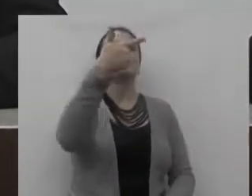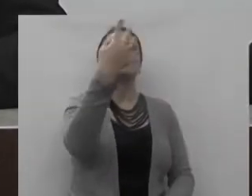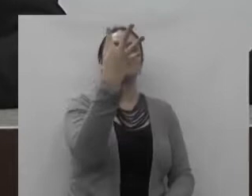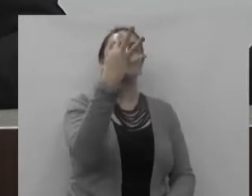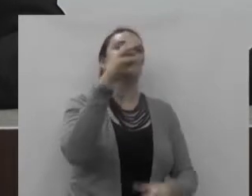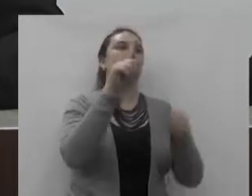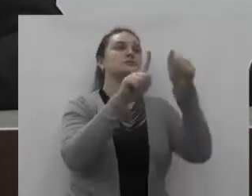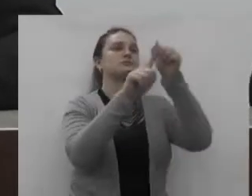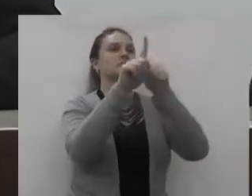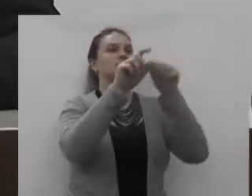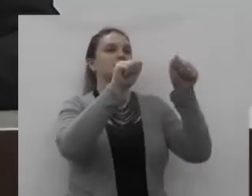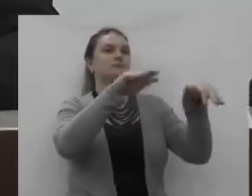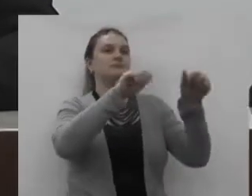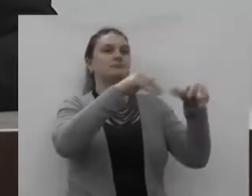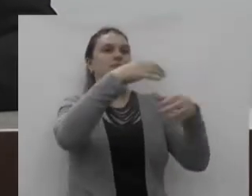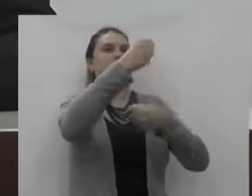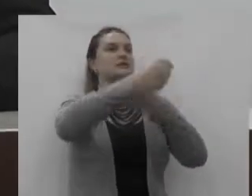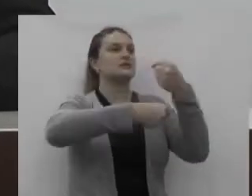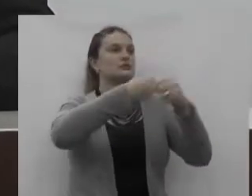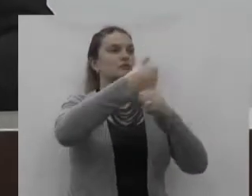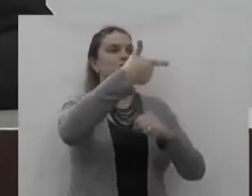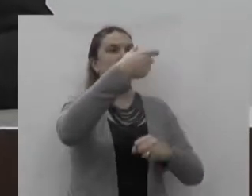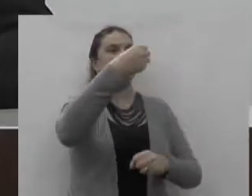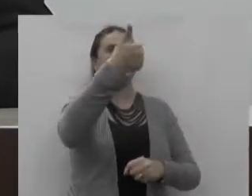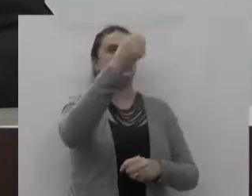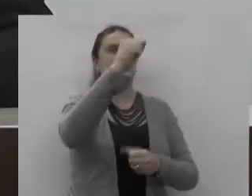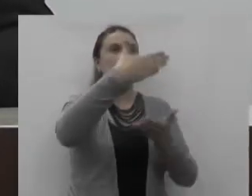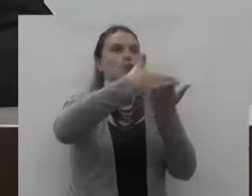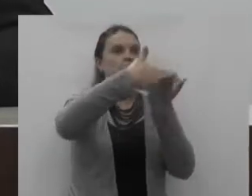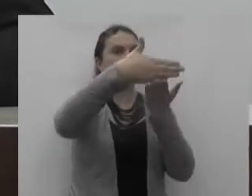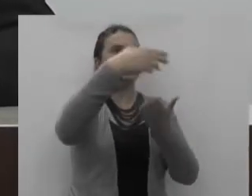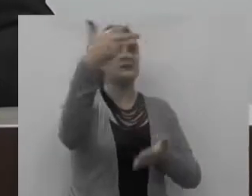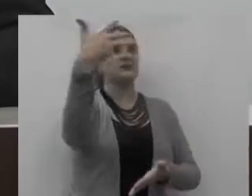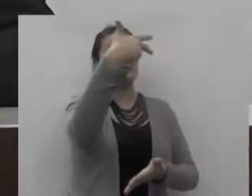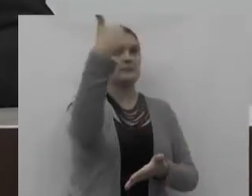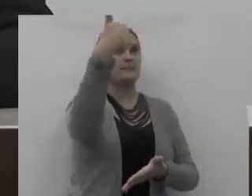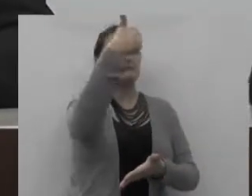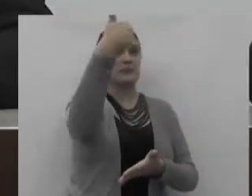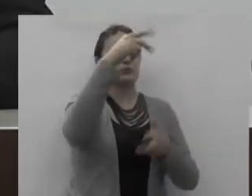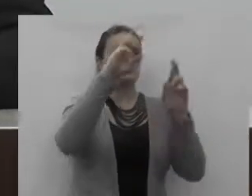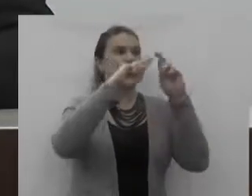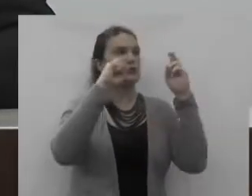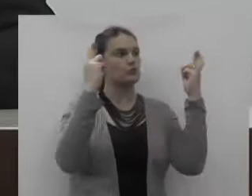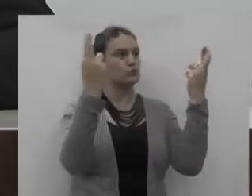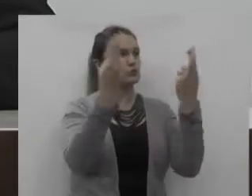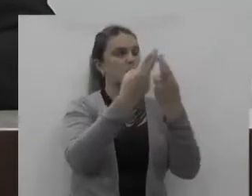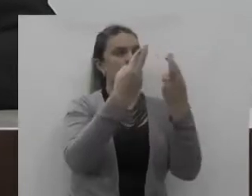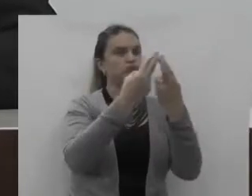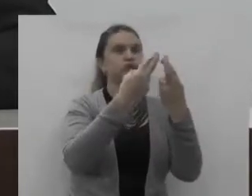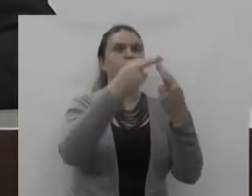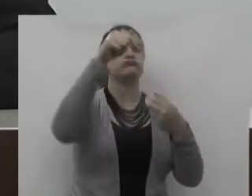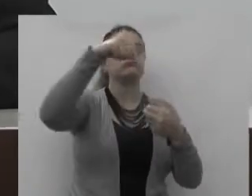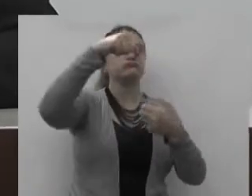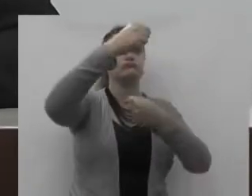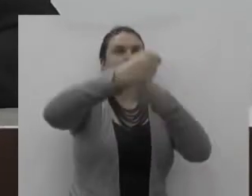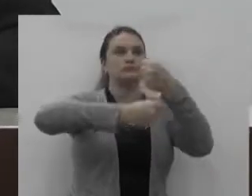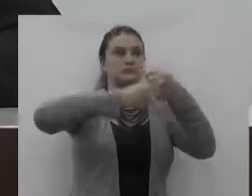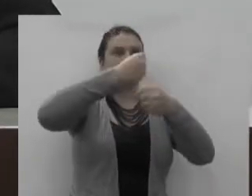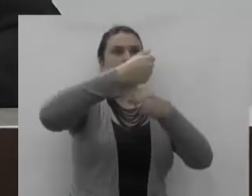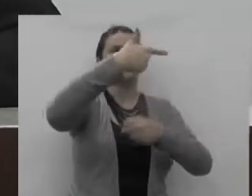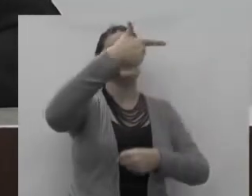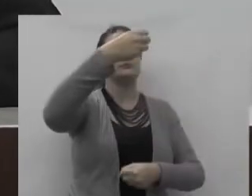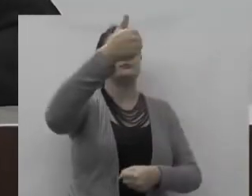2018. Declaro abertos os trabalhos da 31ª reunião ordinária do exercício